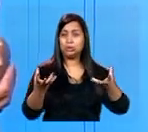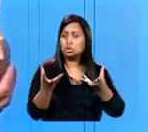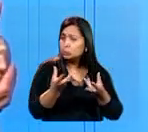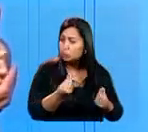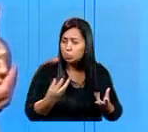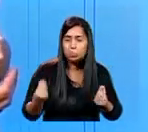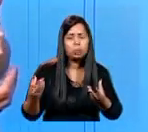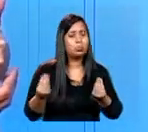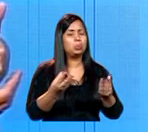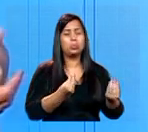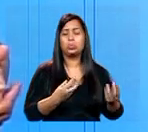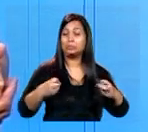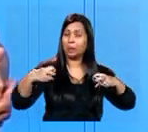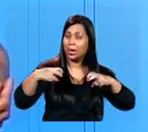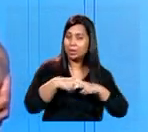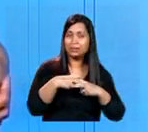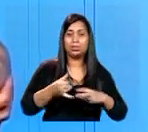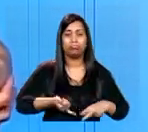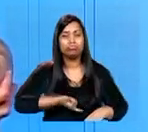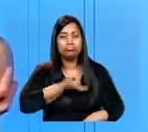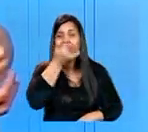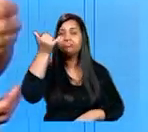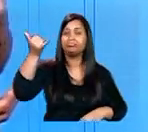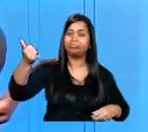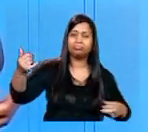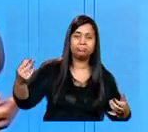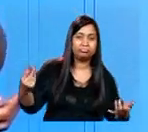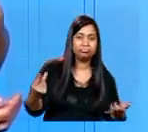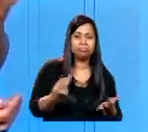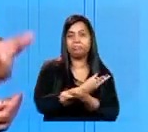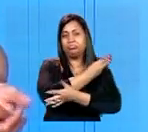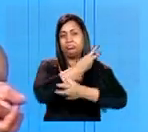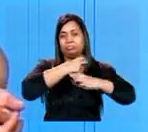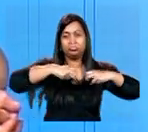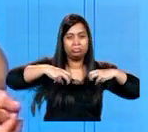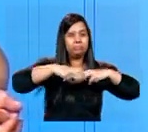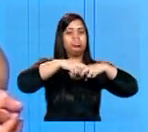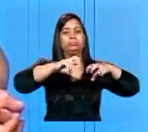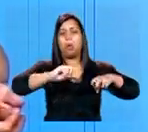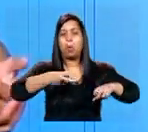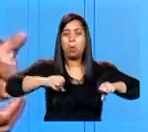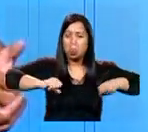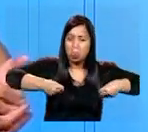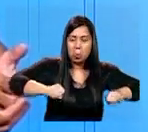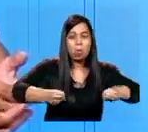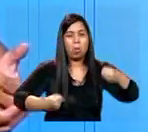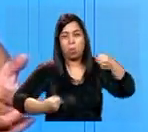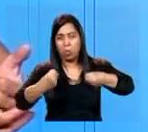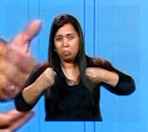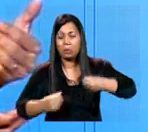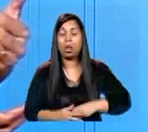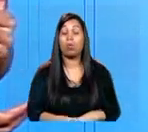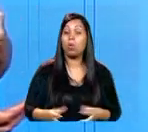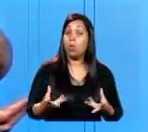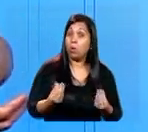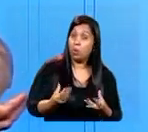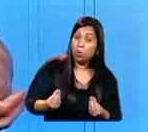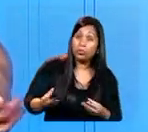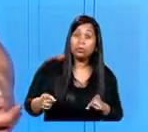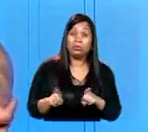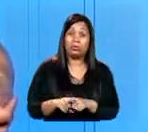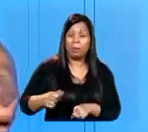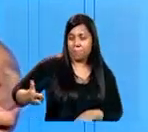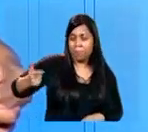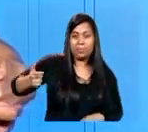muitos traumatismo por acidentes automobilísticos, seja ele motociclístico ou automobilístico, mas nós temos também muito ferimento por arma